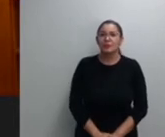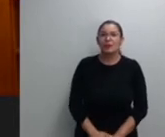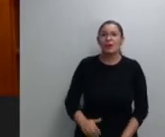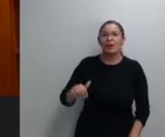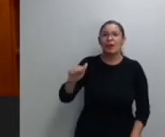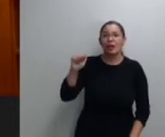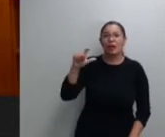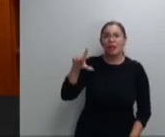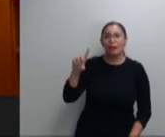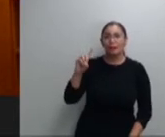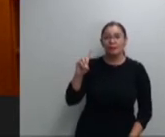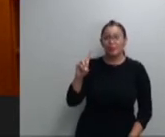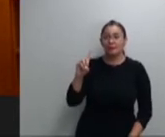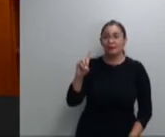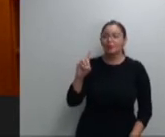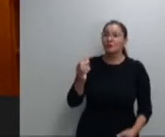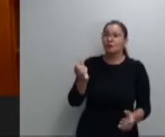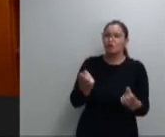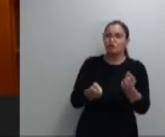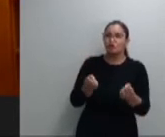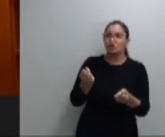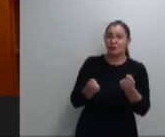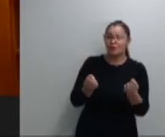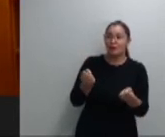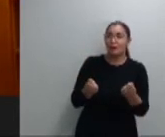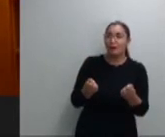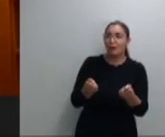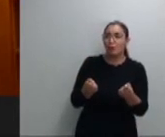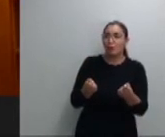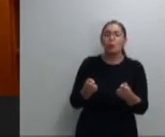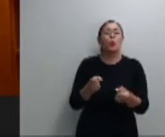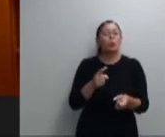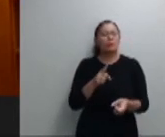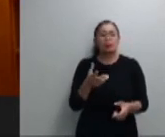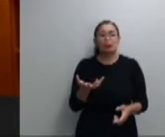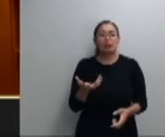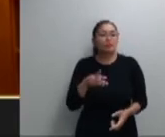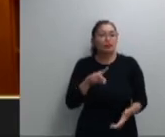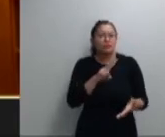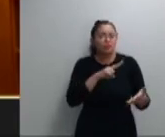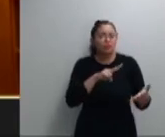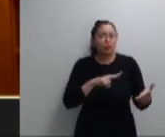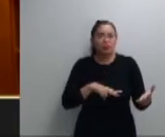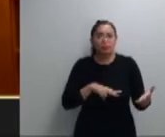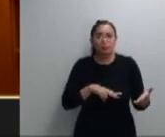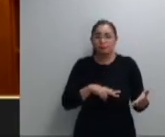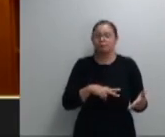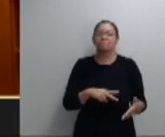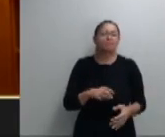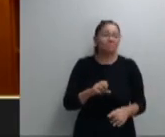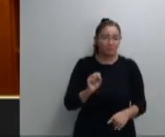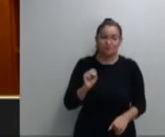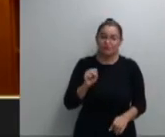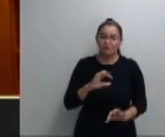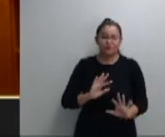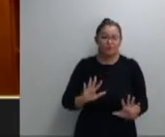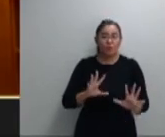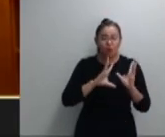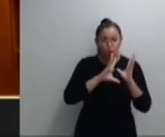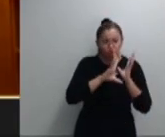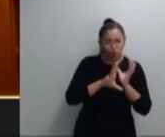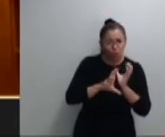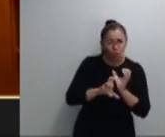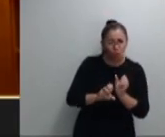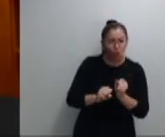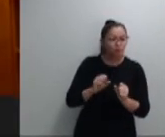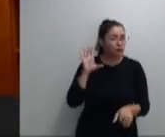Anônima. Eu indago se dispensa a leitura do relatório. Sim, claro. Eu posso resumir na minha sustentação, sem problema.